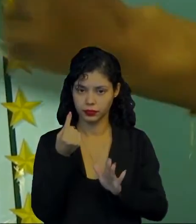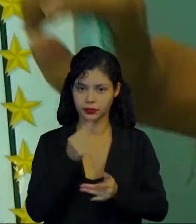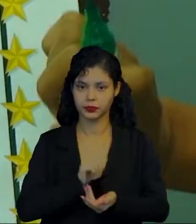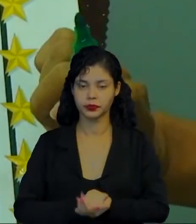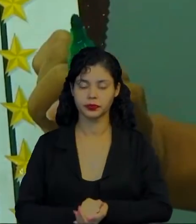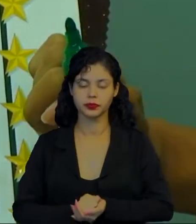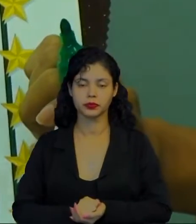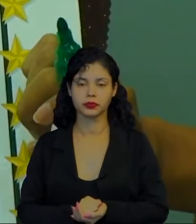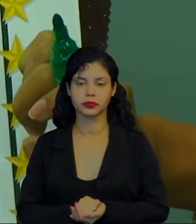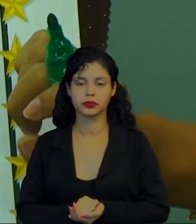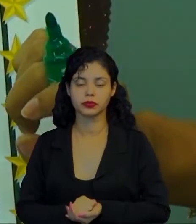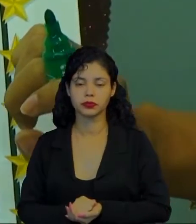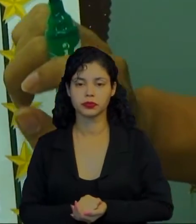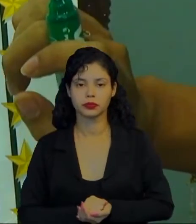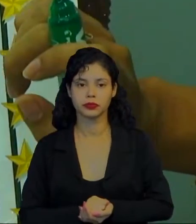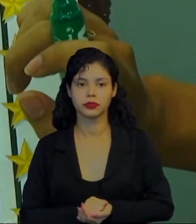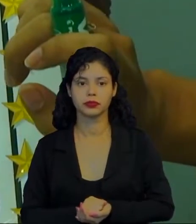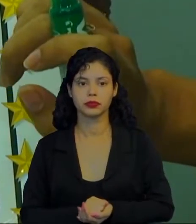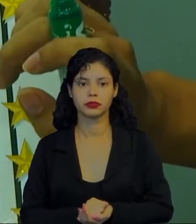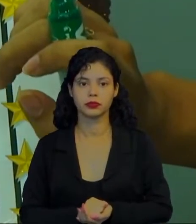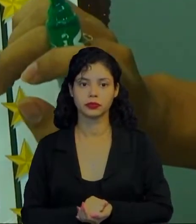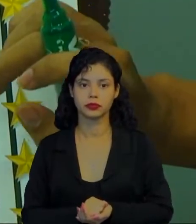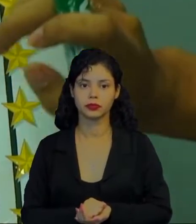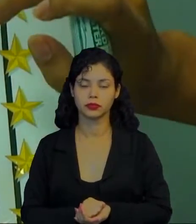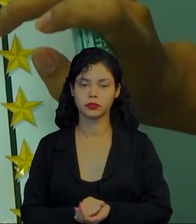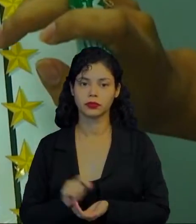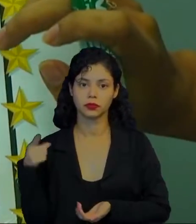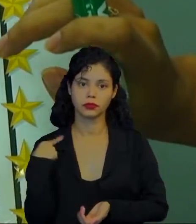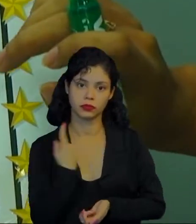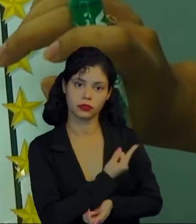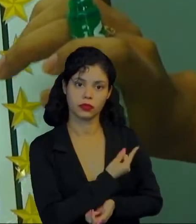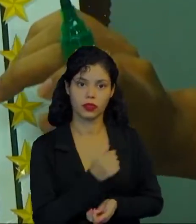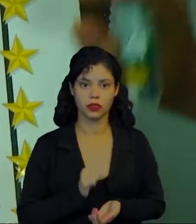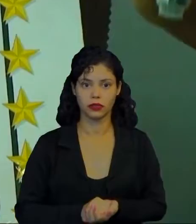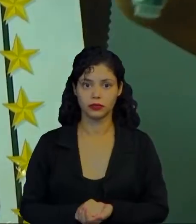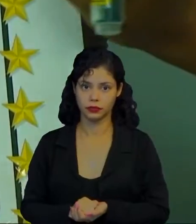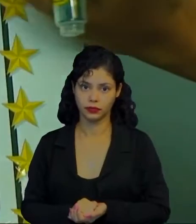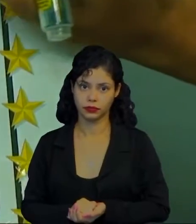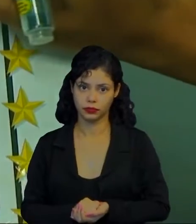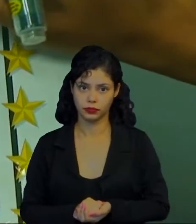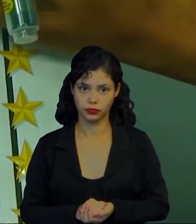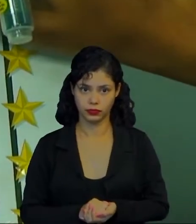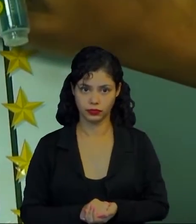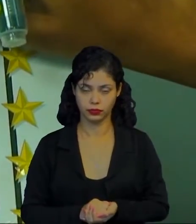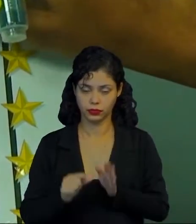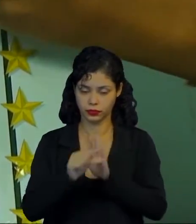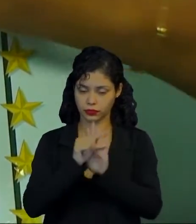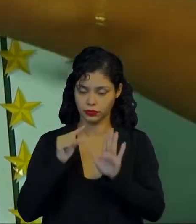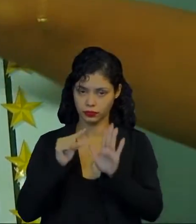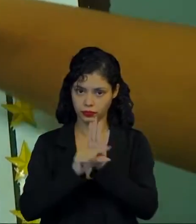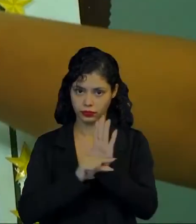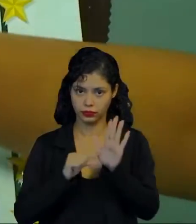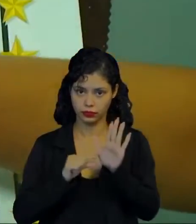linha do nosso poema. Então, o nosso poema ele é formado por